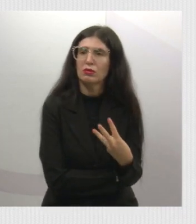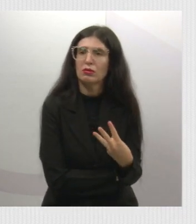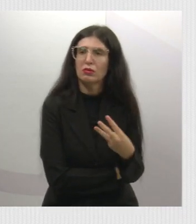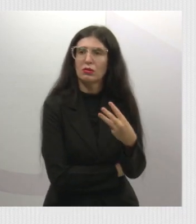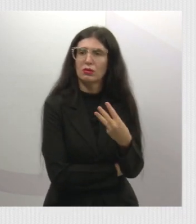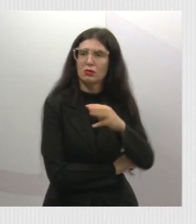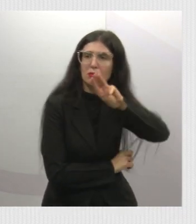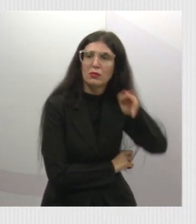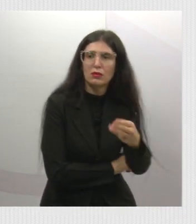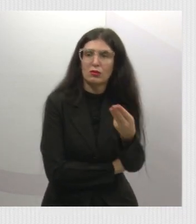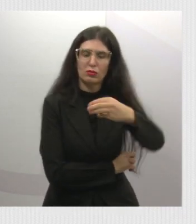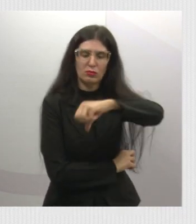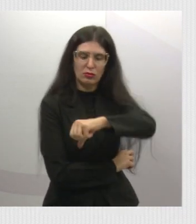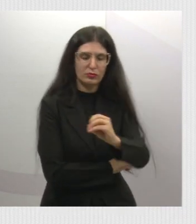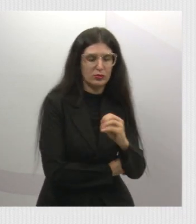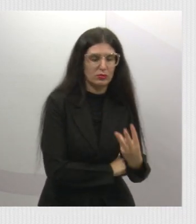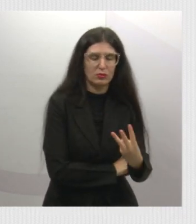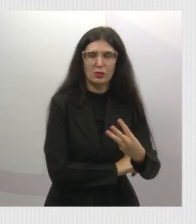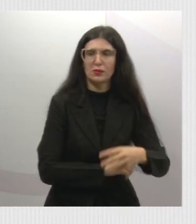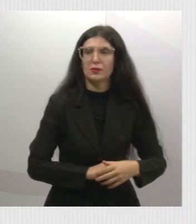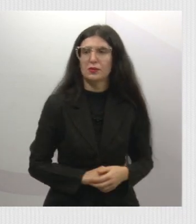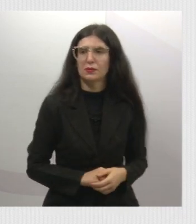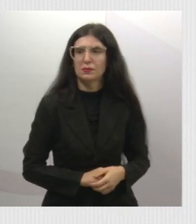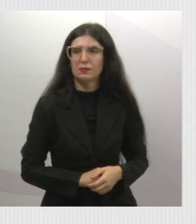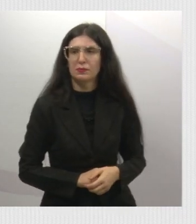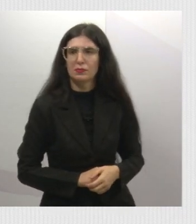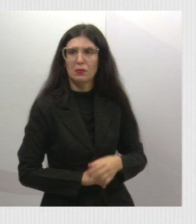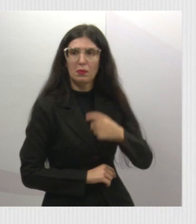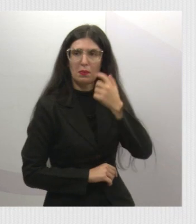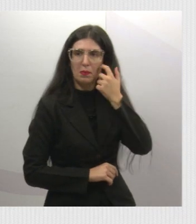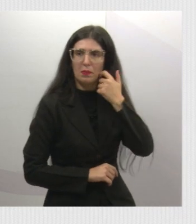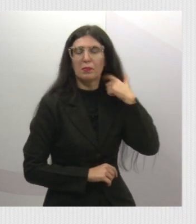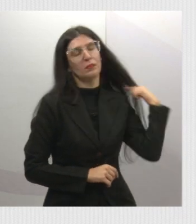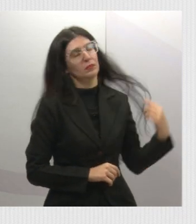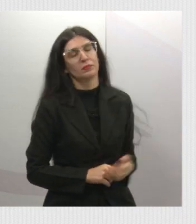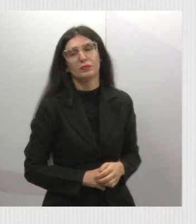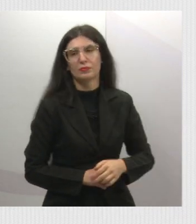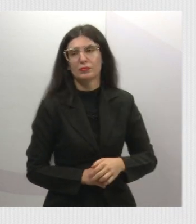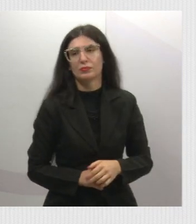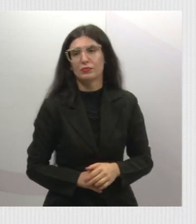343.903.000, na qual está comprometido